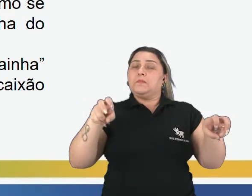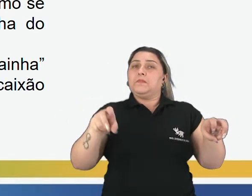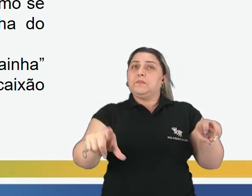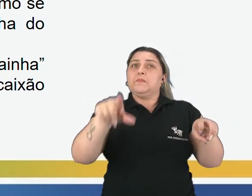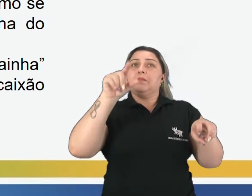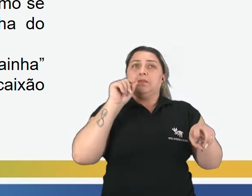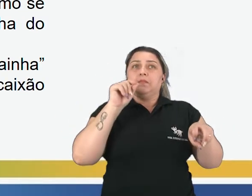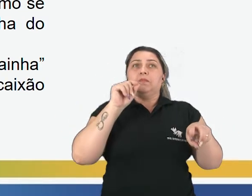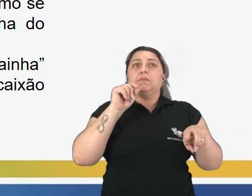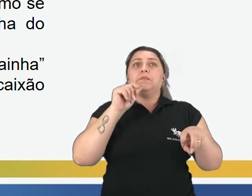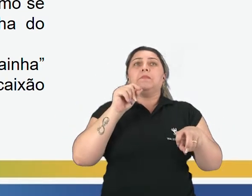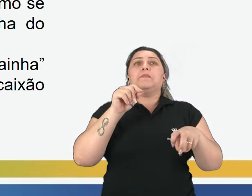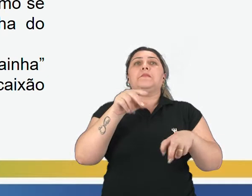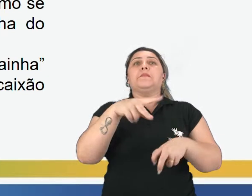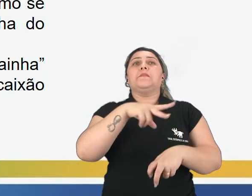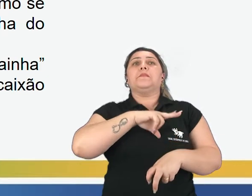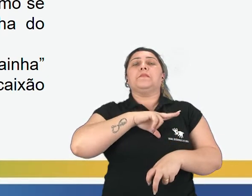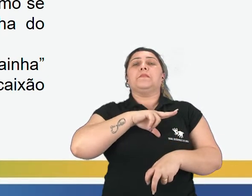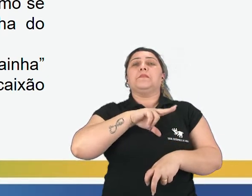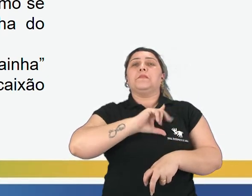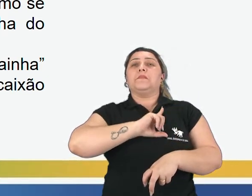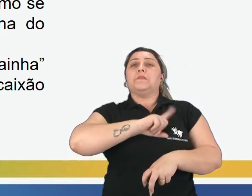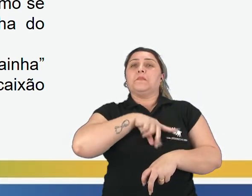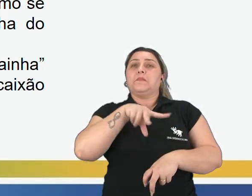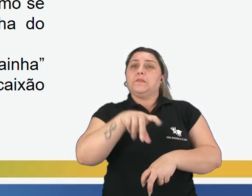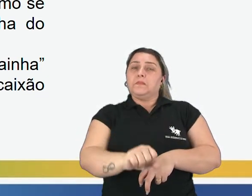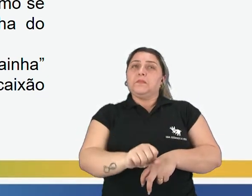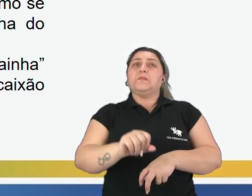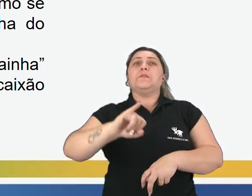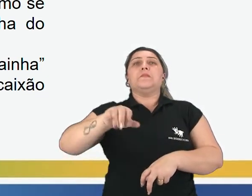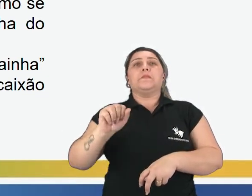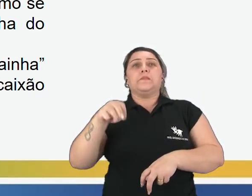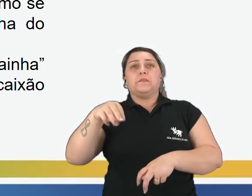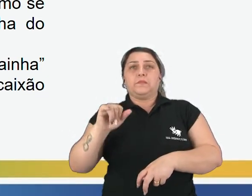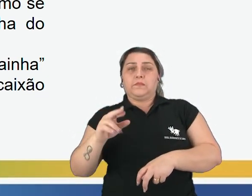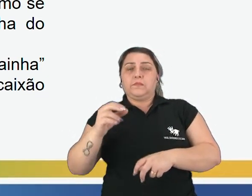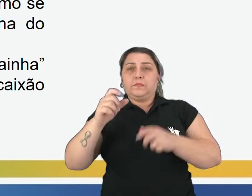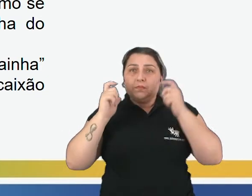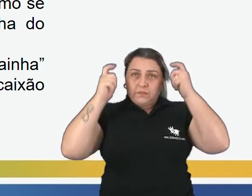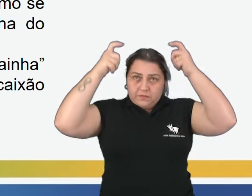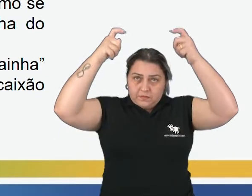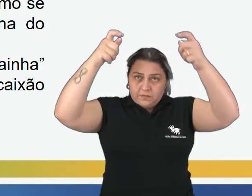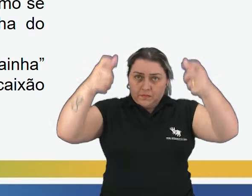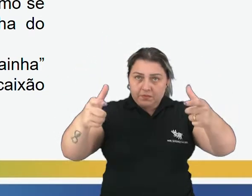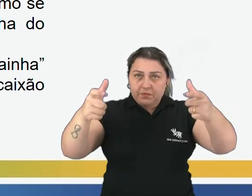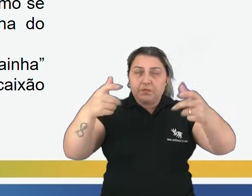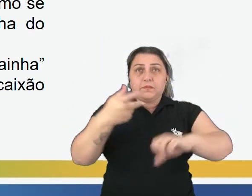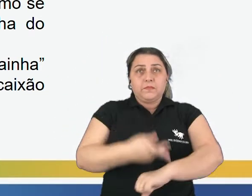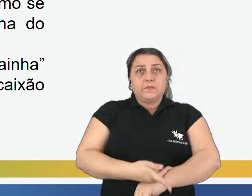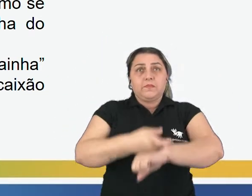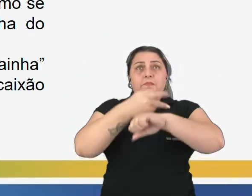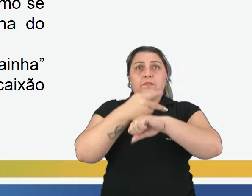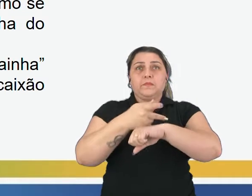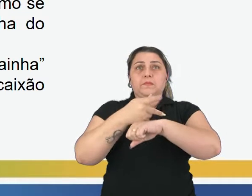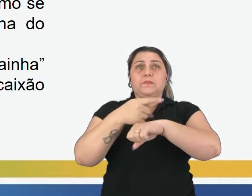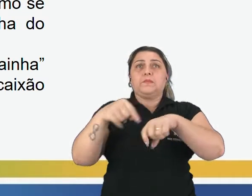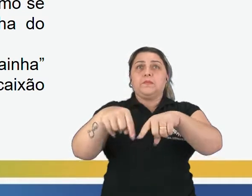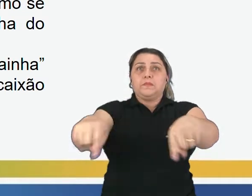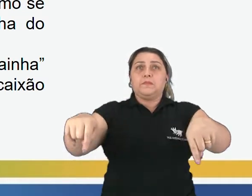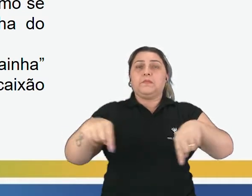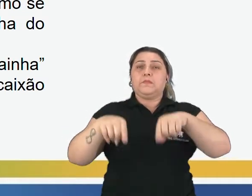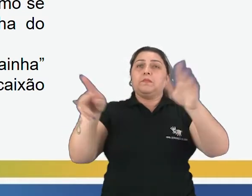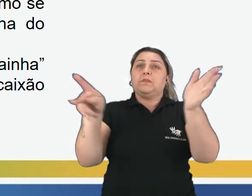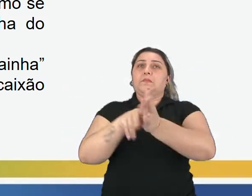jurados. O delegado da época, senhor Jamir Carvalho, coroou a moça e como prêmio deu-lhe um terreno na